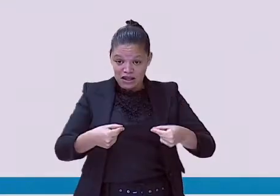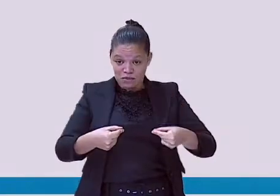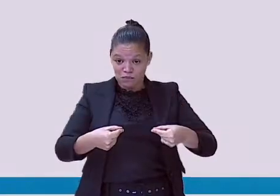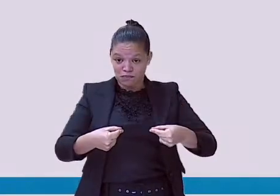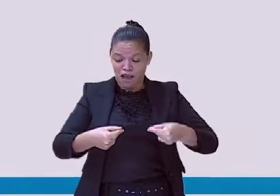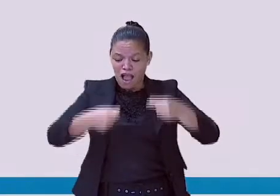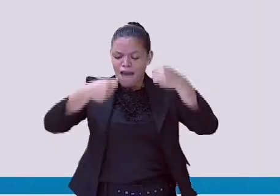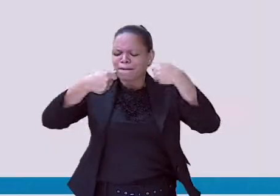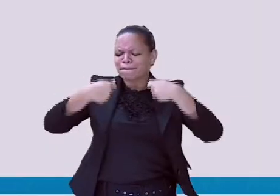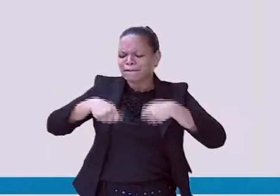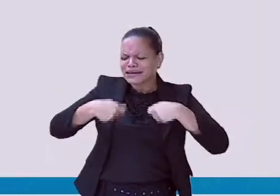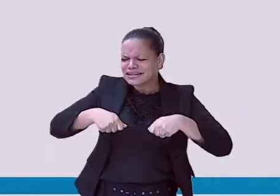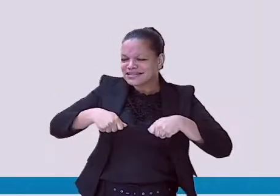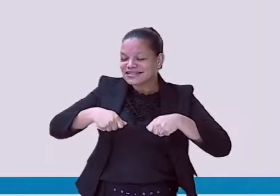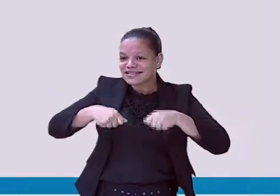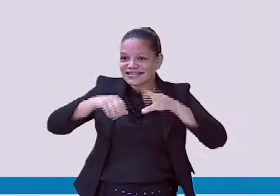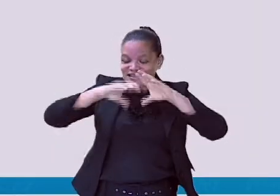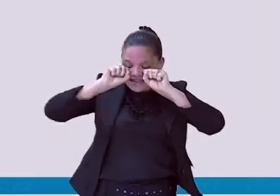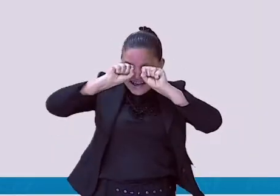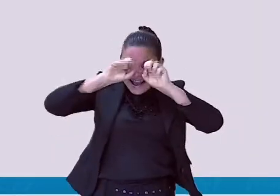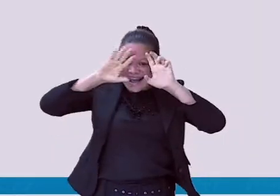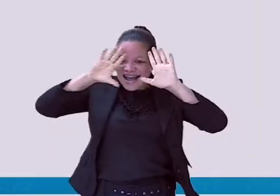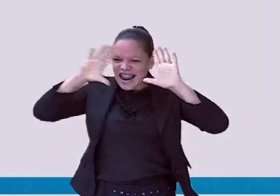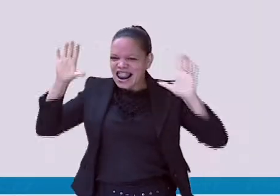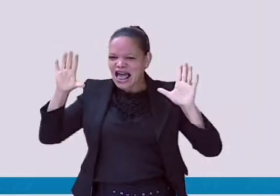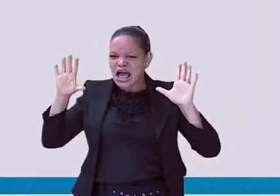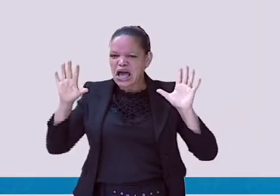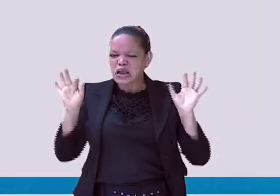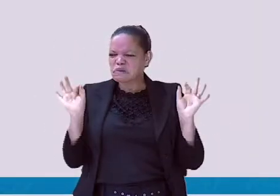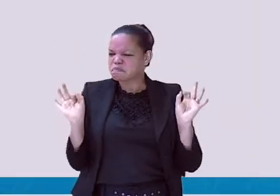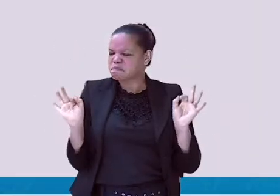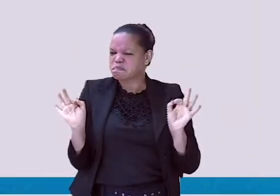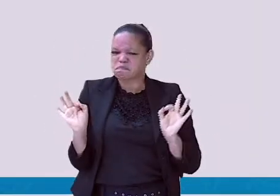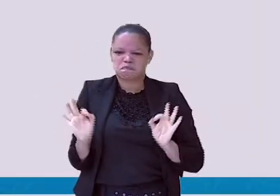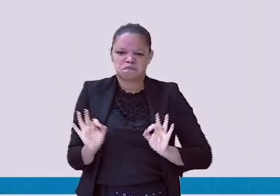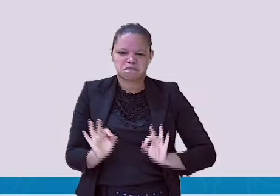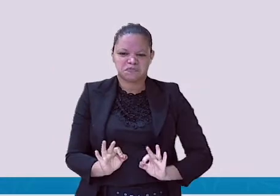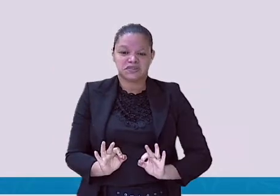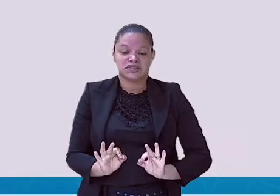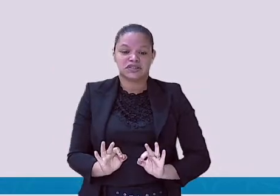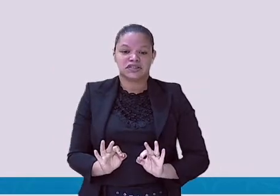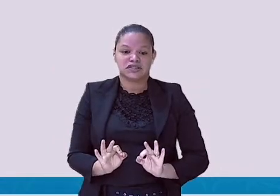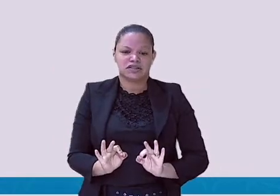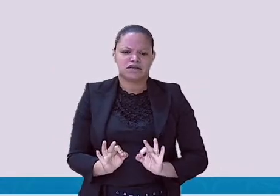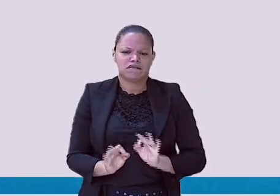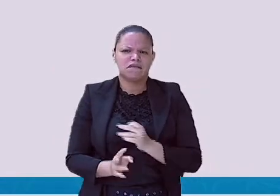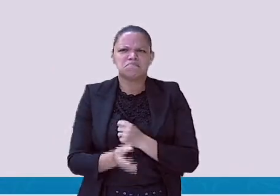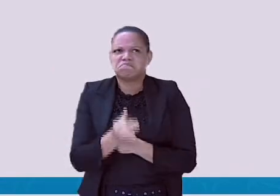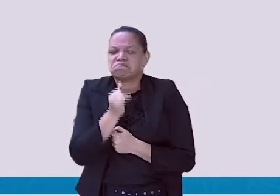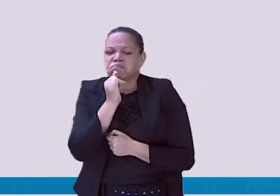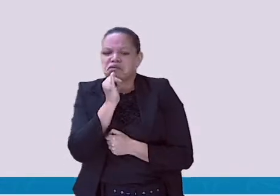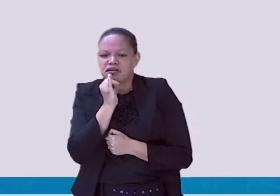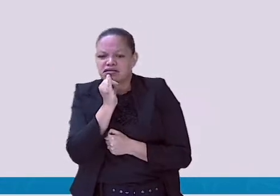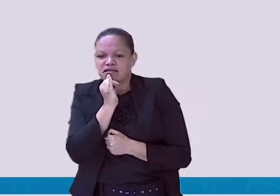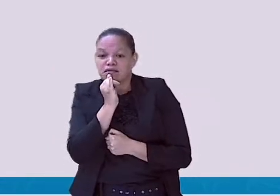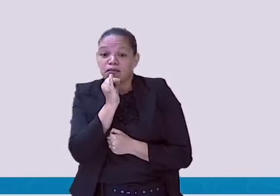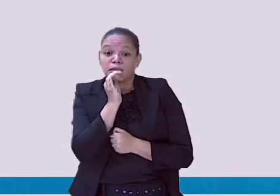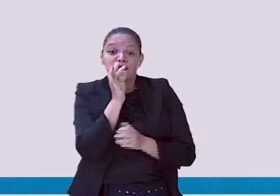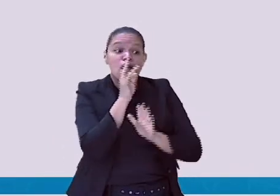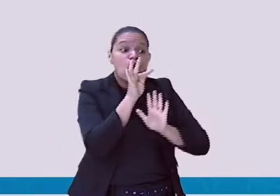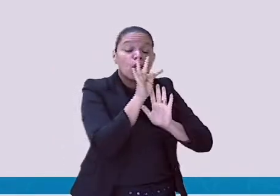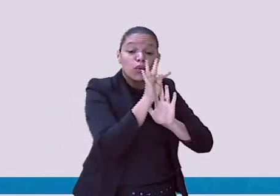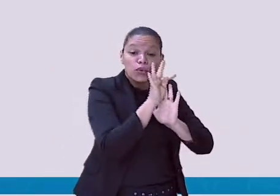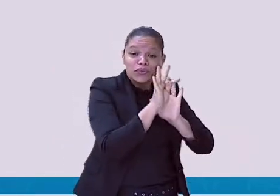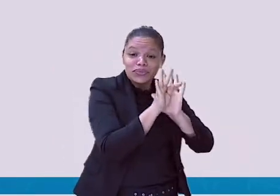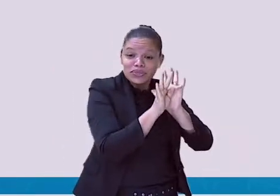objetiva. O texto informativo, ele quer o quê? Ele tem uma abrangência, ele quer alcançar